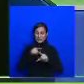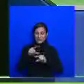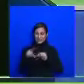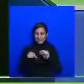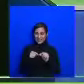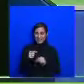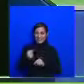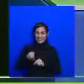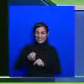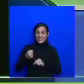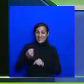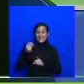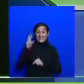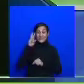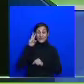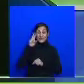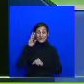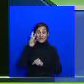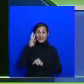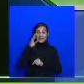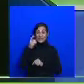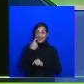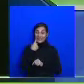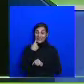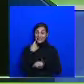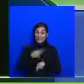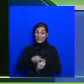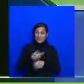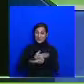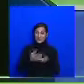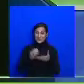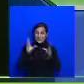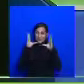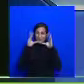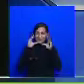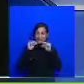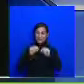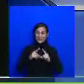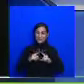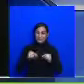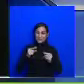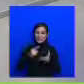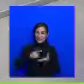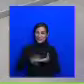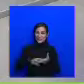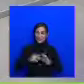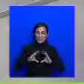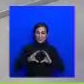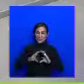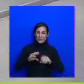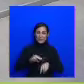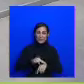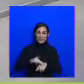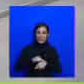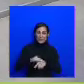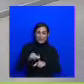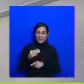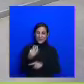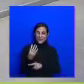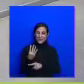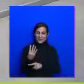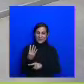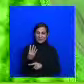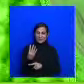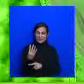sorteios às segundas, quartas e sextas, a partir das 20 horas, no horário de Brasília. Bola